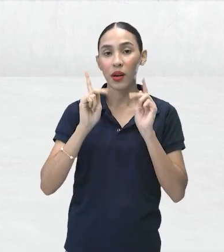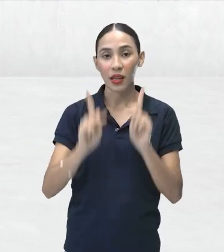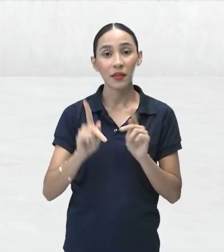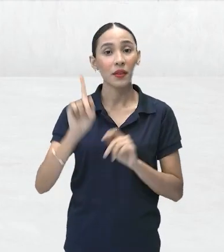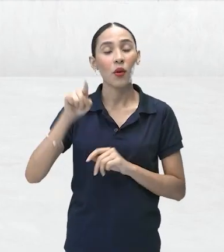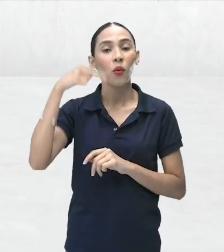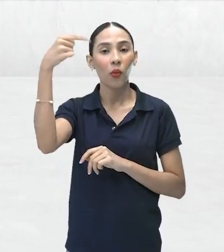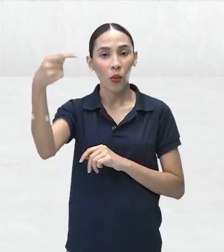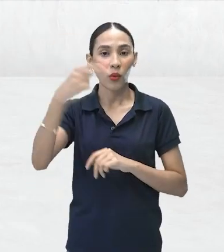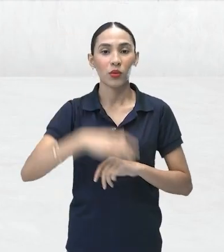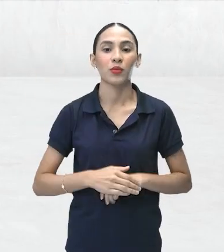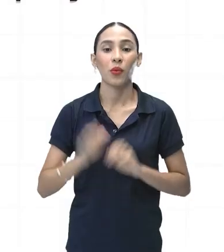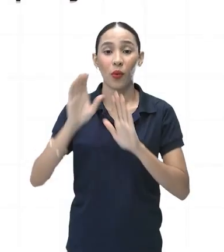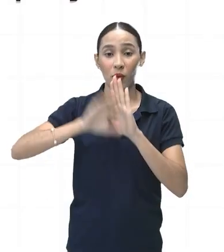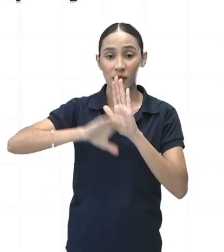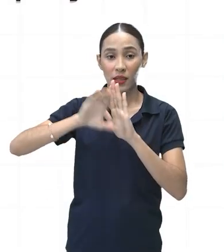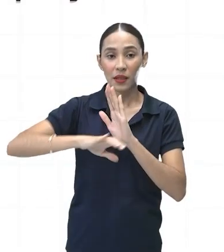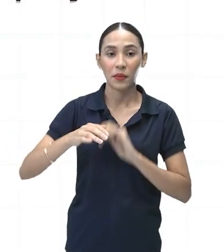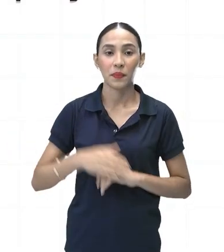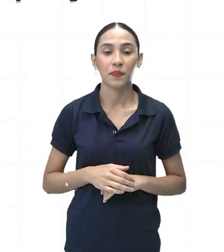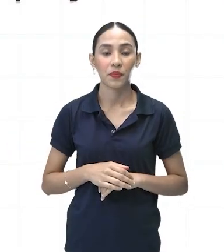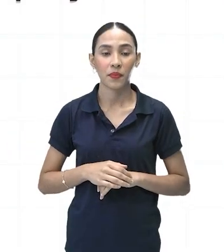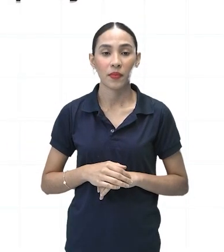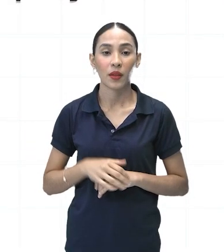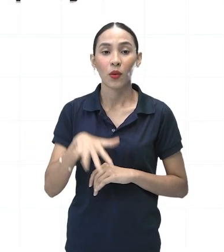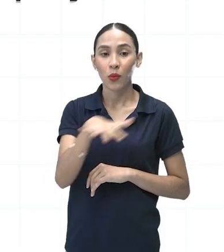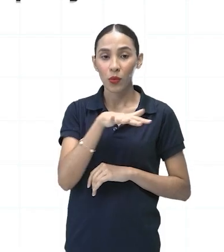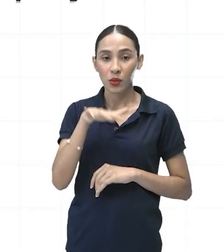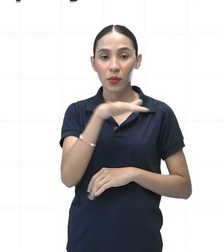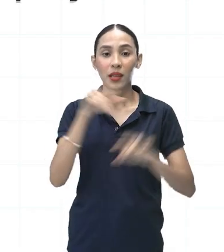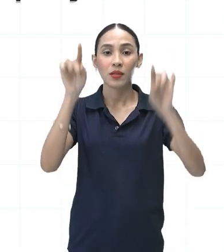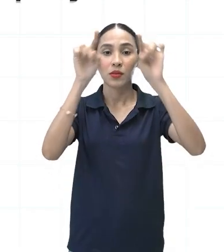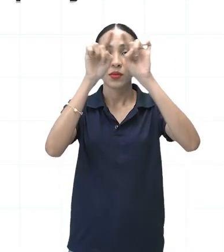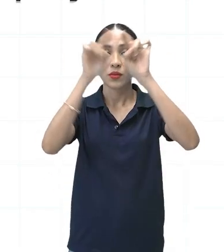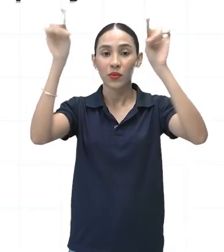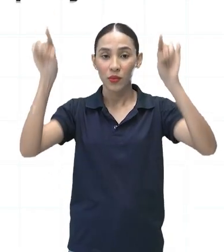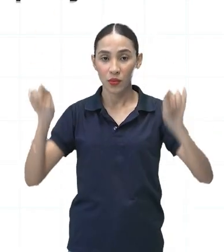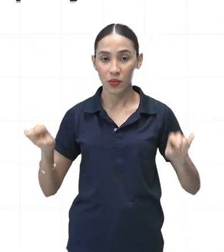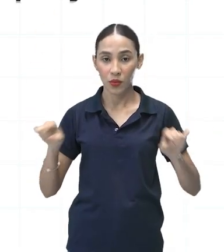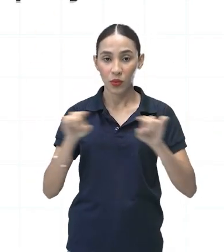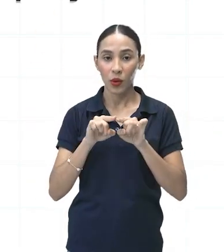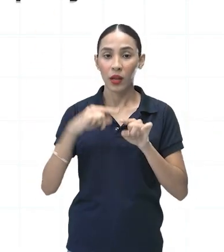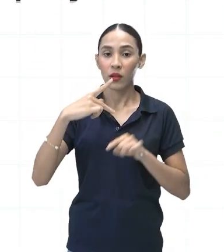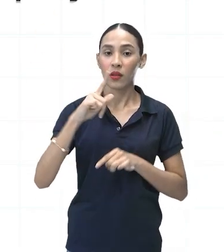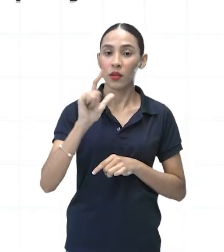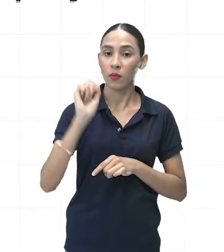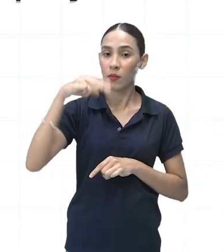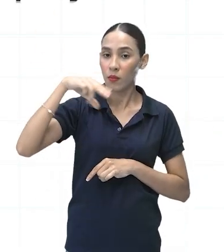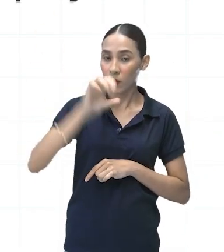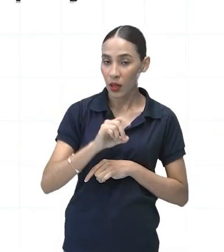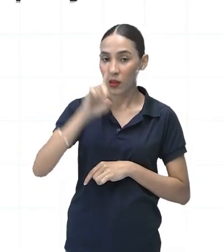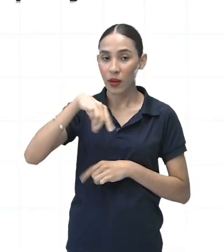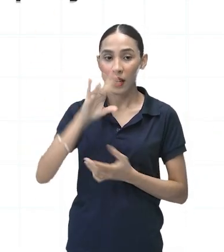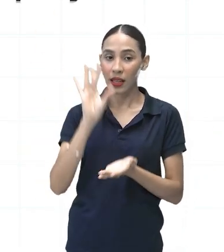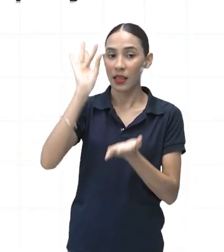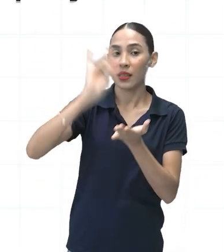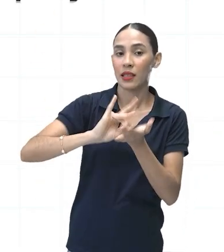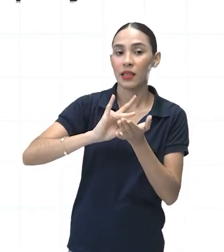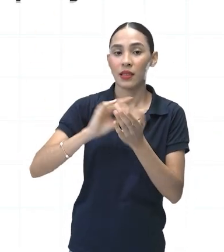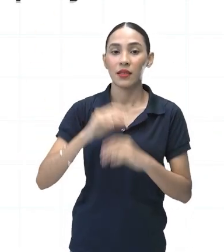Vamos ver mais um conceito? Então, o espaço do quadrado, plano sobre o qual a realidade é